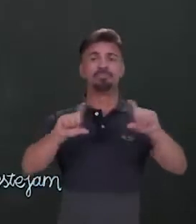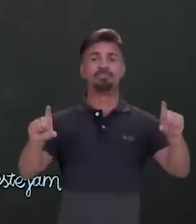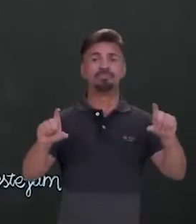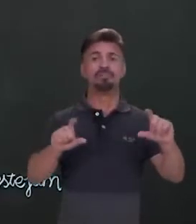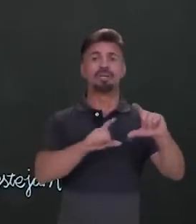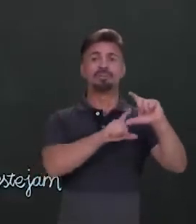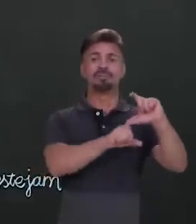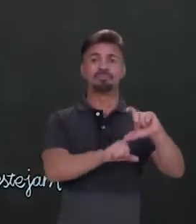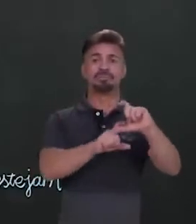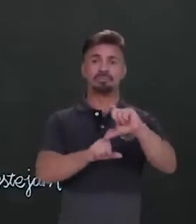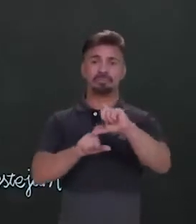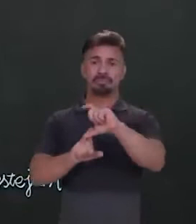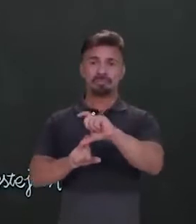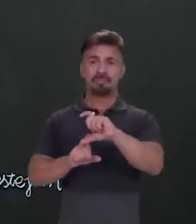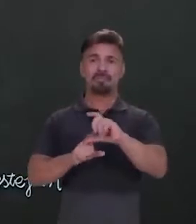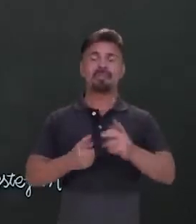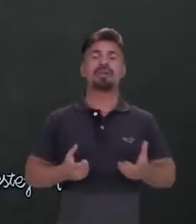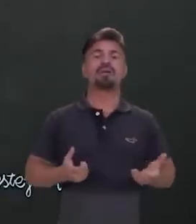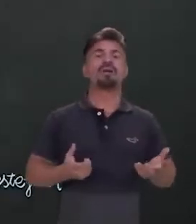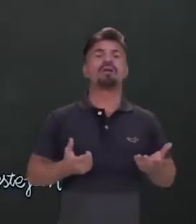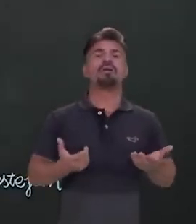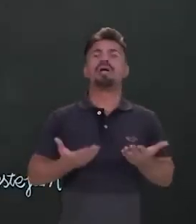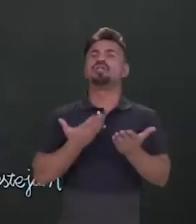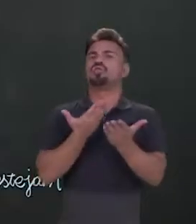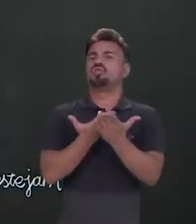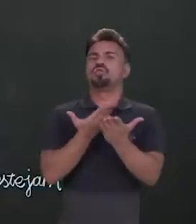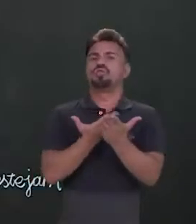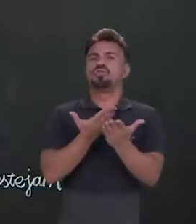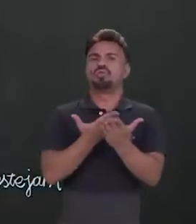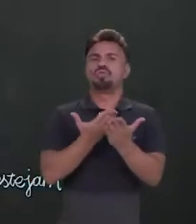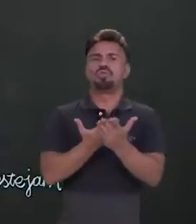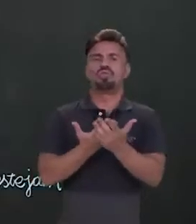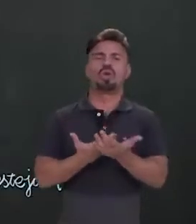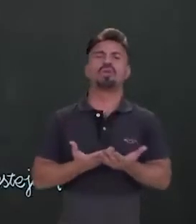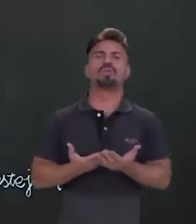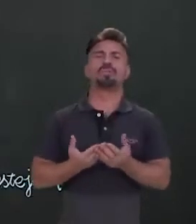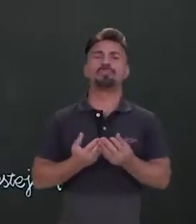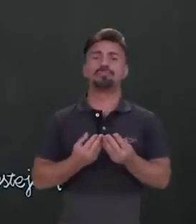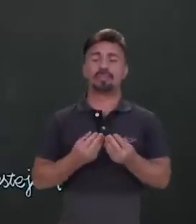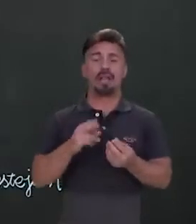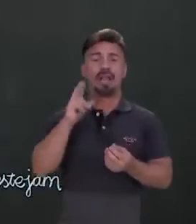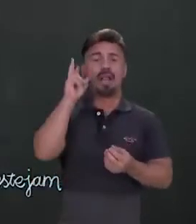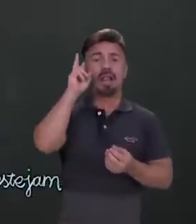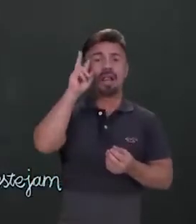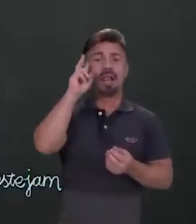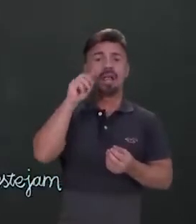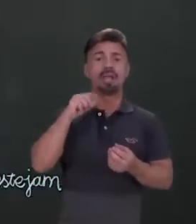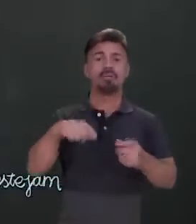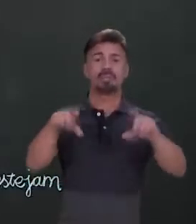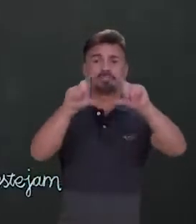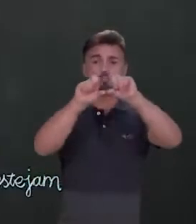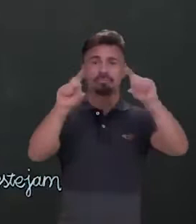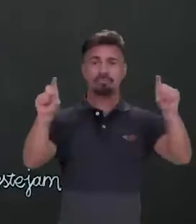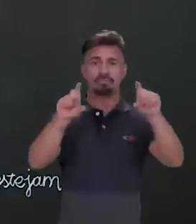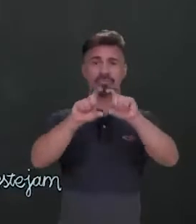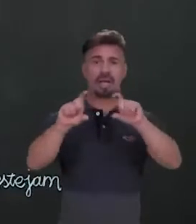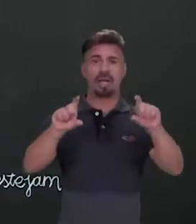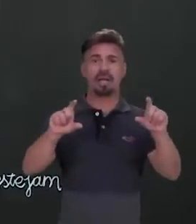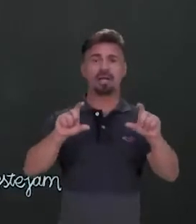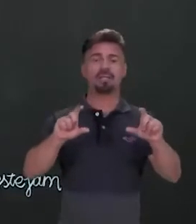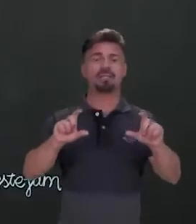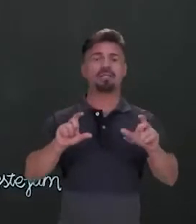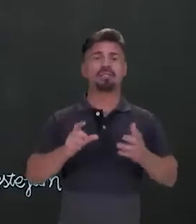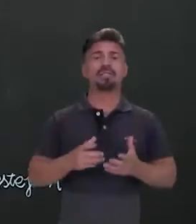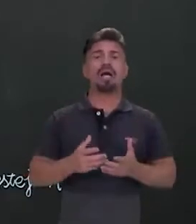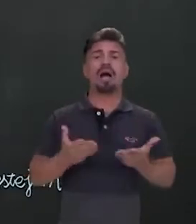oração subordinada. Quando a gente faz o estudo das orações coordenadas, a gente lembra que essas orações são sintaticamente